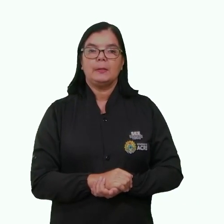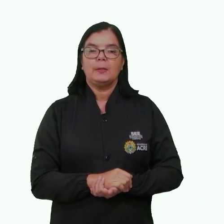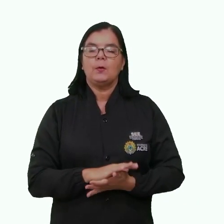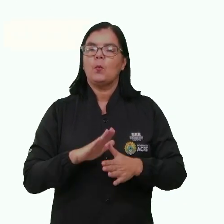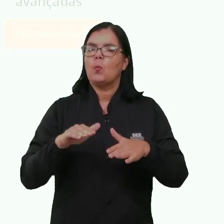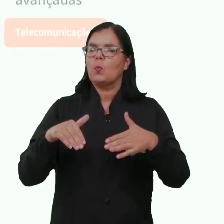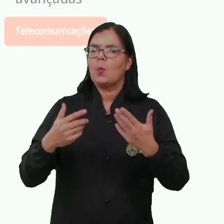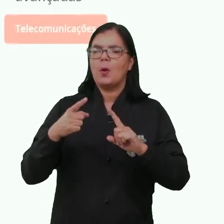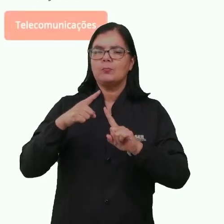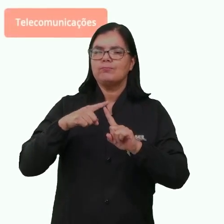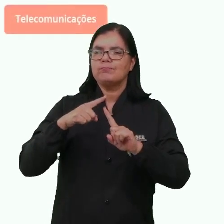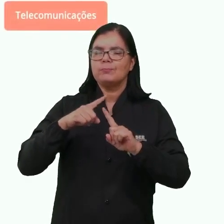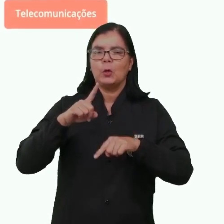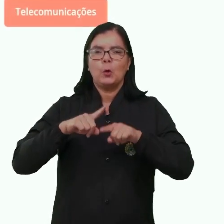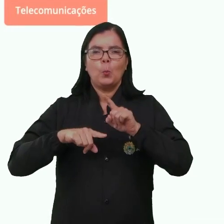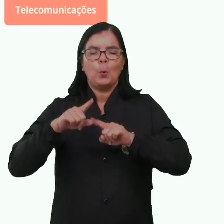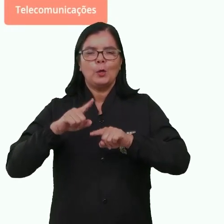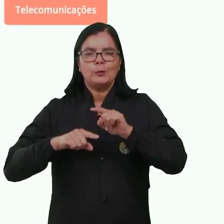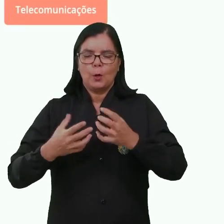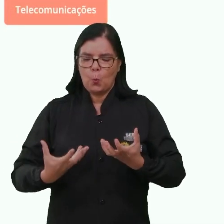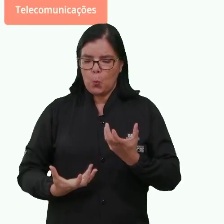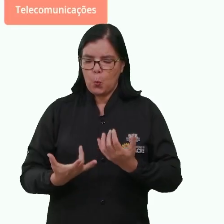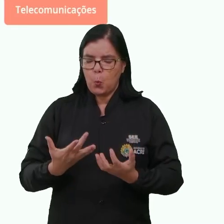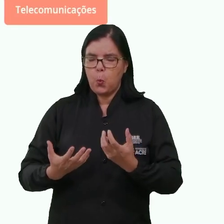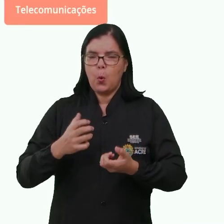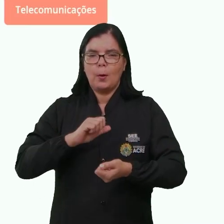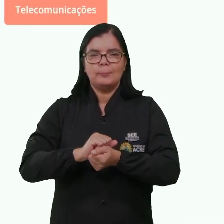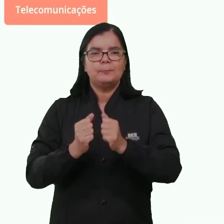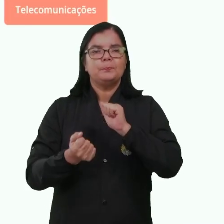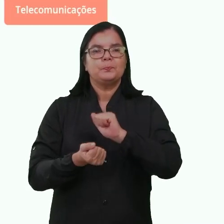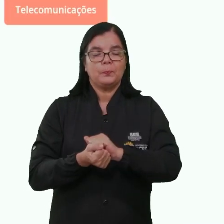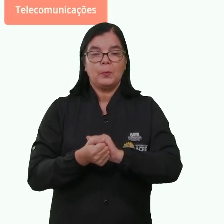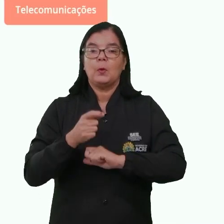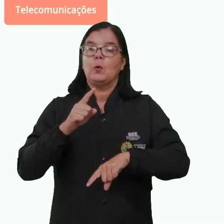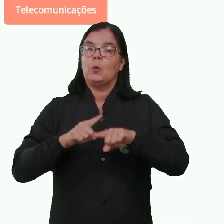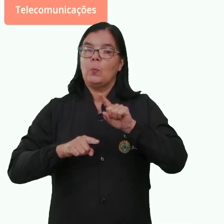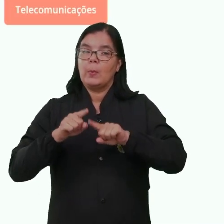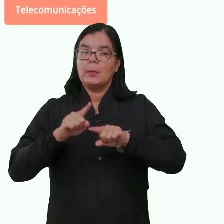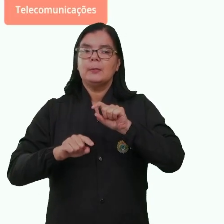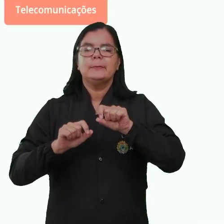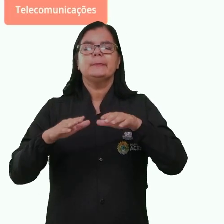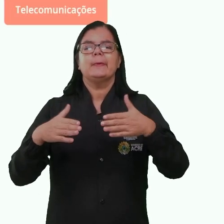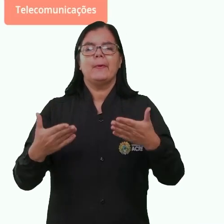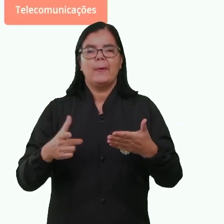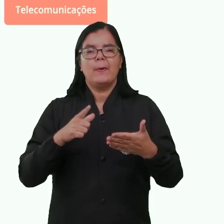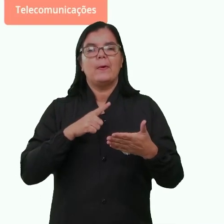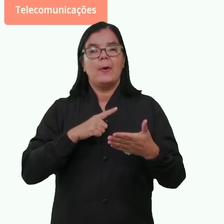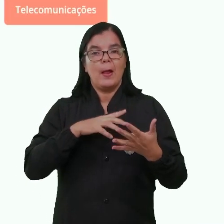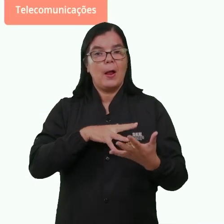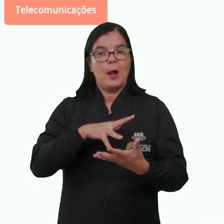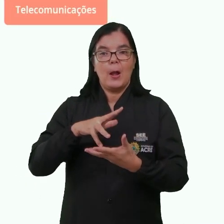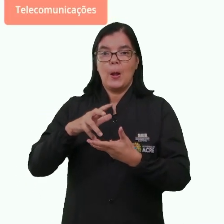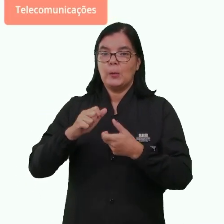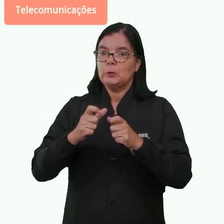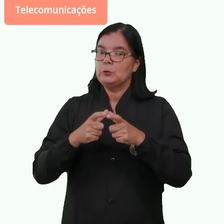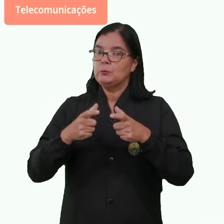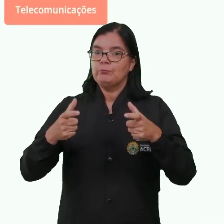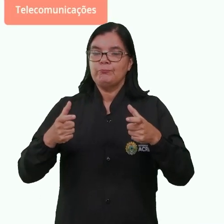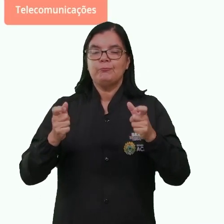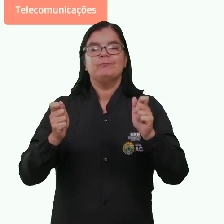aqui, quais são os tipos de materiais cerâmicos, gente? Então, os materiais cerâmicos também é um mundo aberto